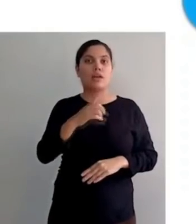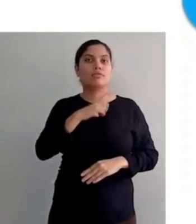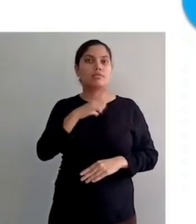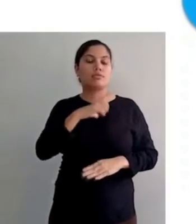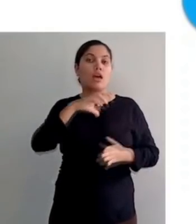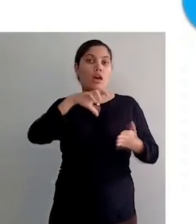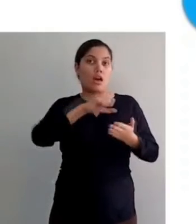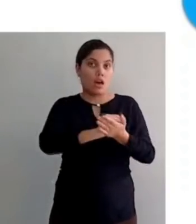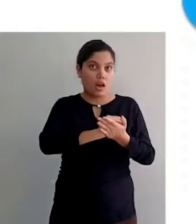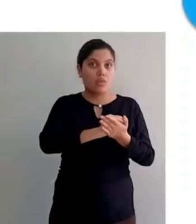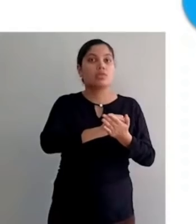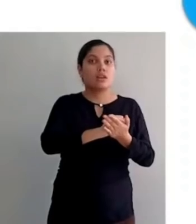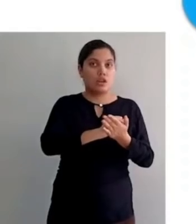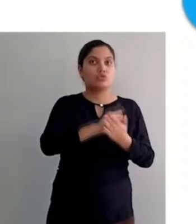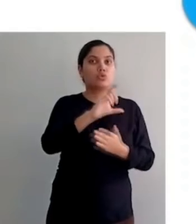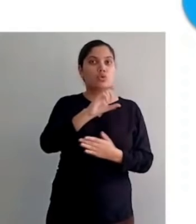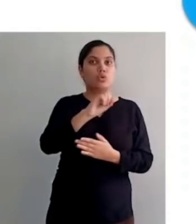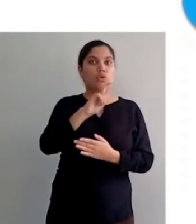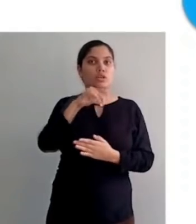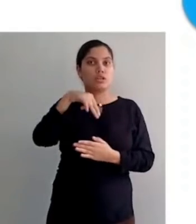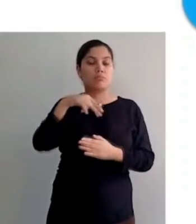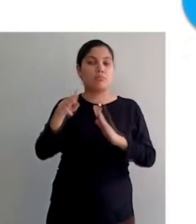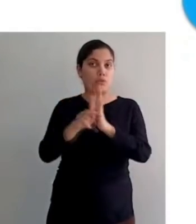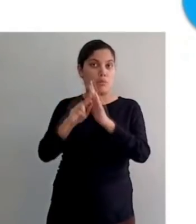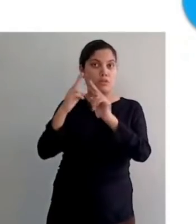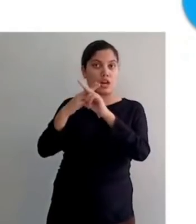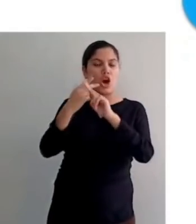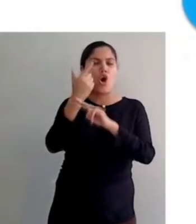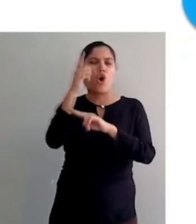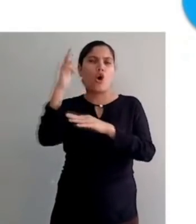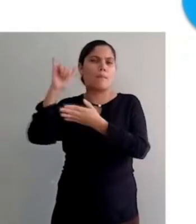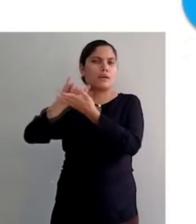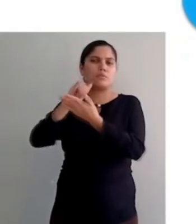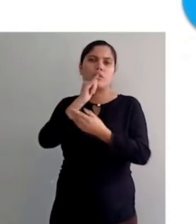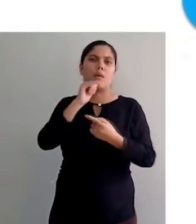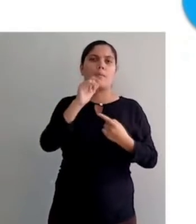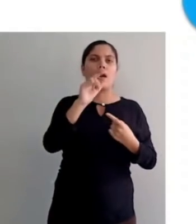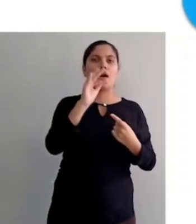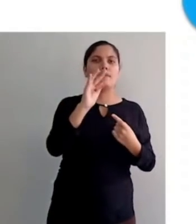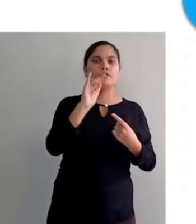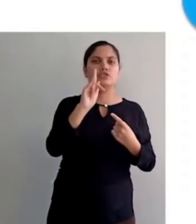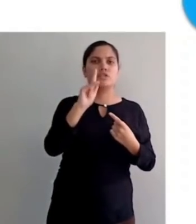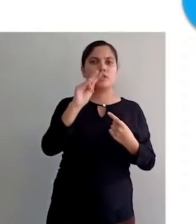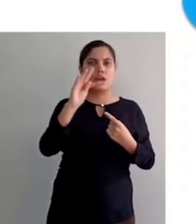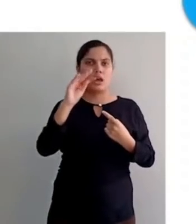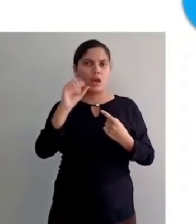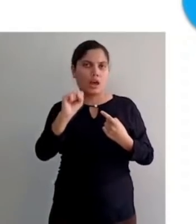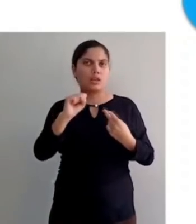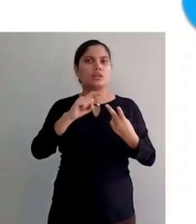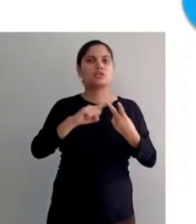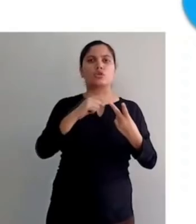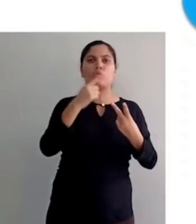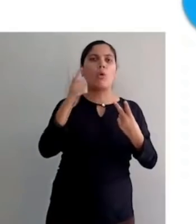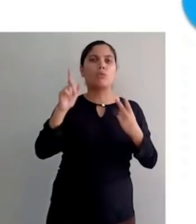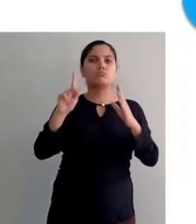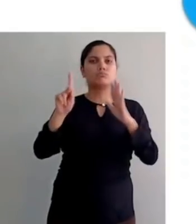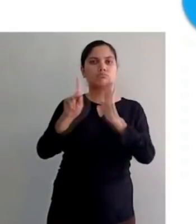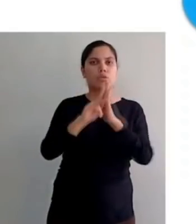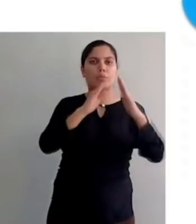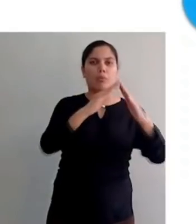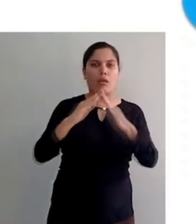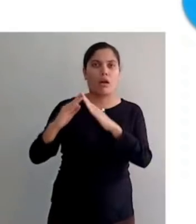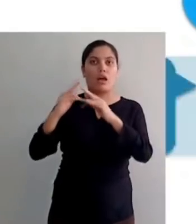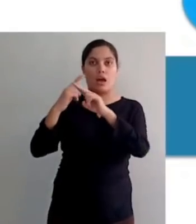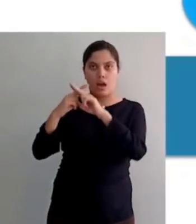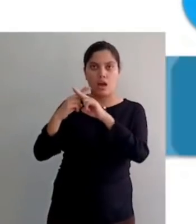do pagamento da segunda parcela. Então fica ligado aqui no canal, se você não é inscrito, inscreva-se já, sempre